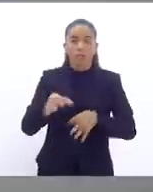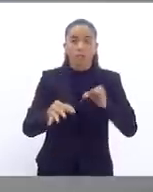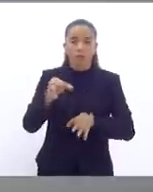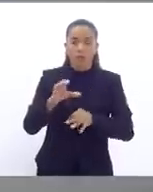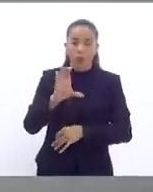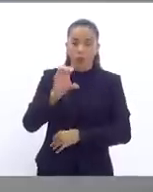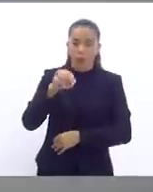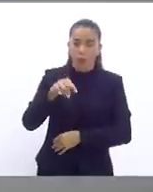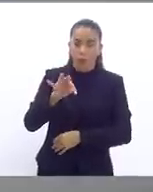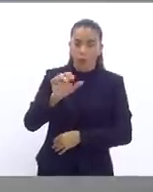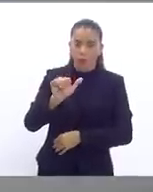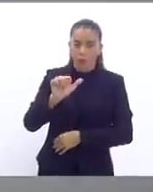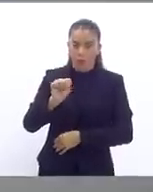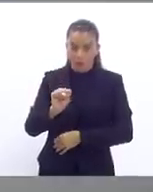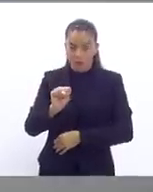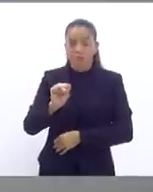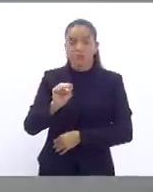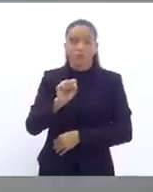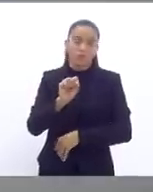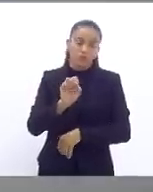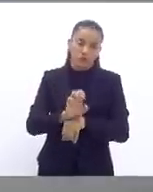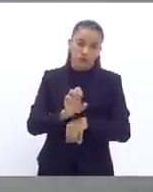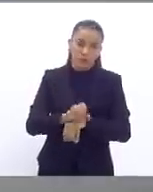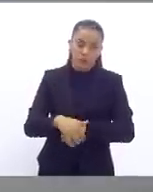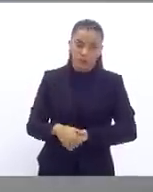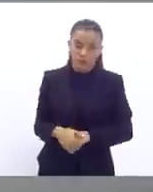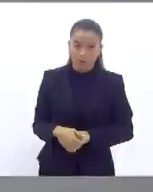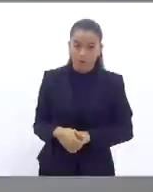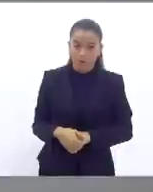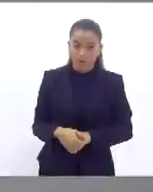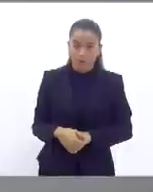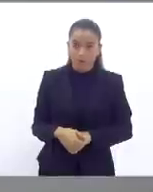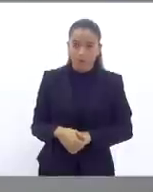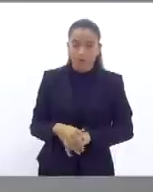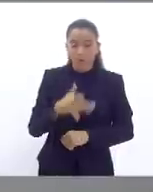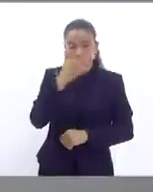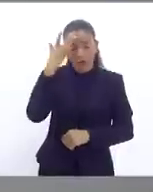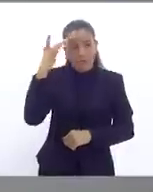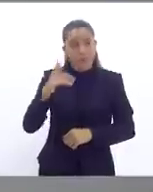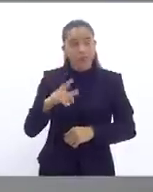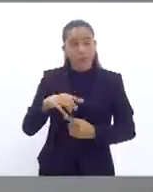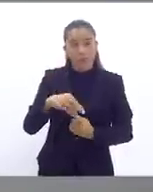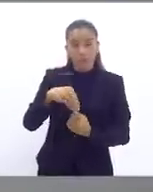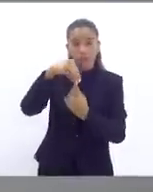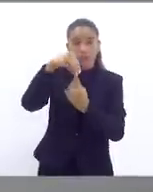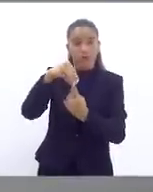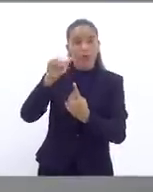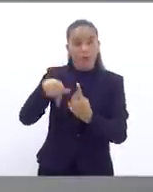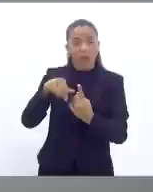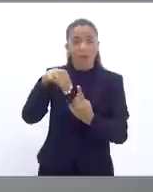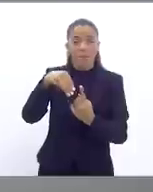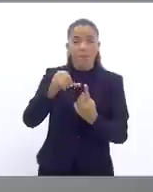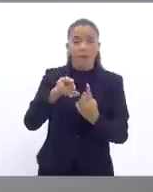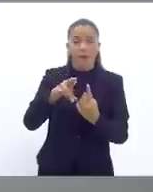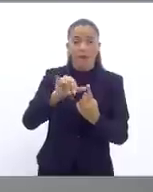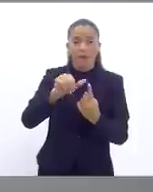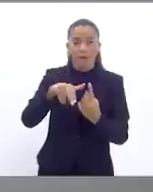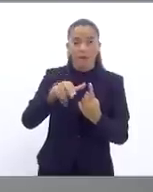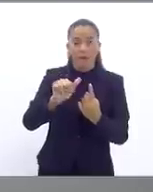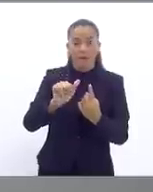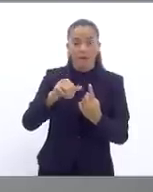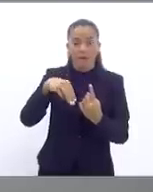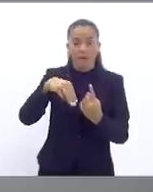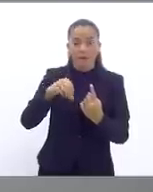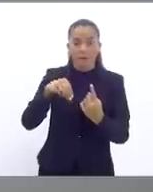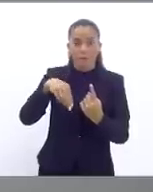quem recebeu foi designada é a conselheira Mariana Monte Belo e em